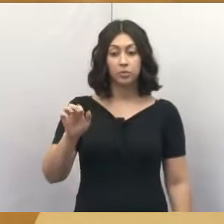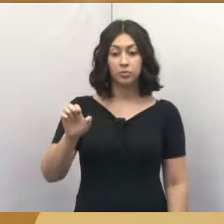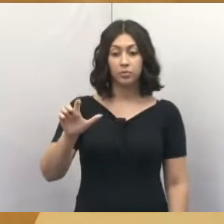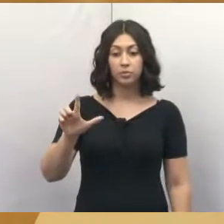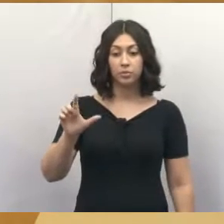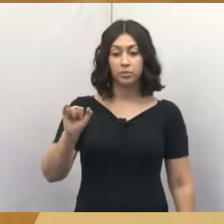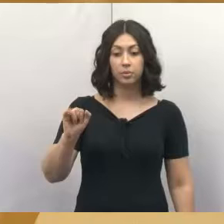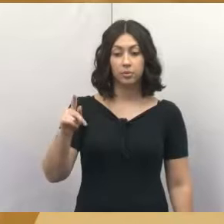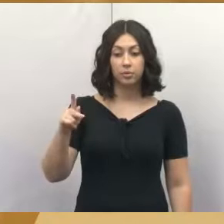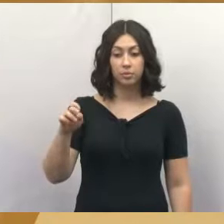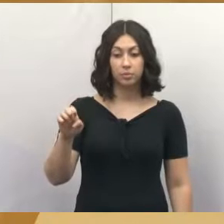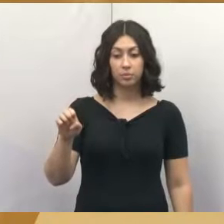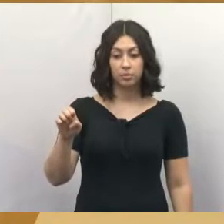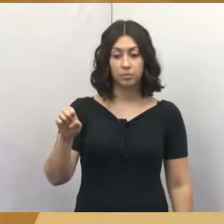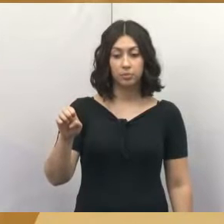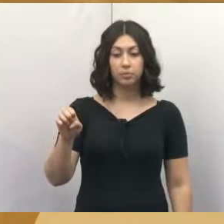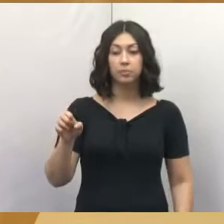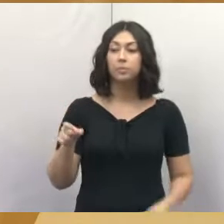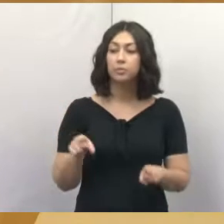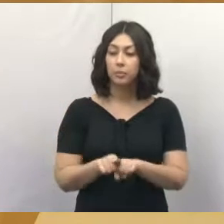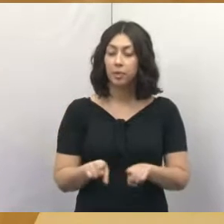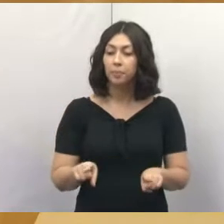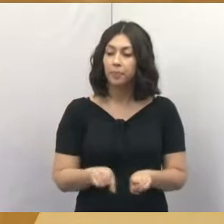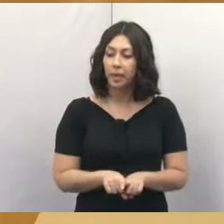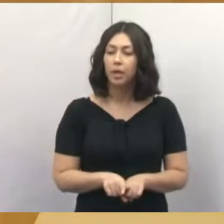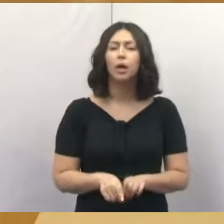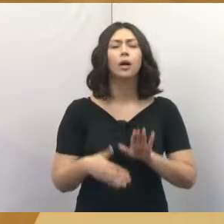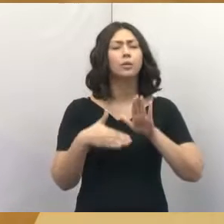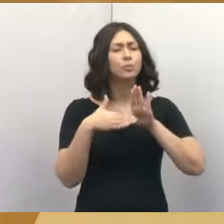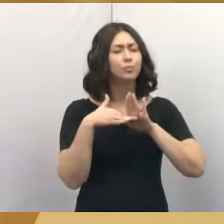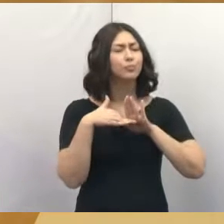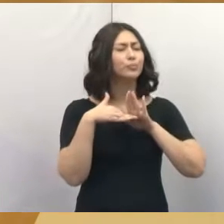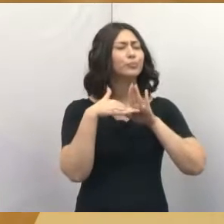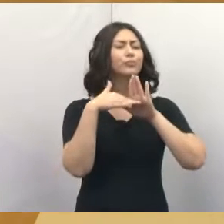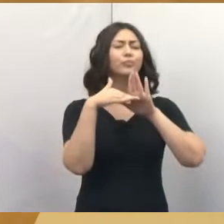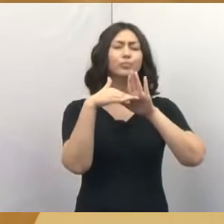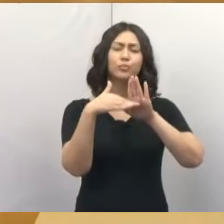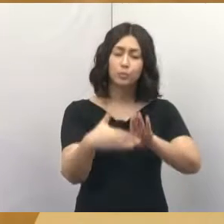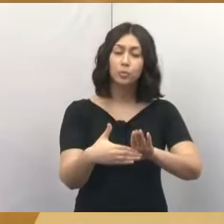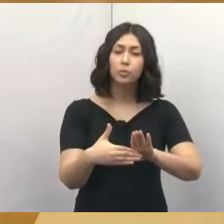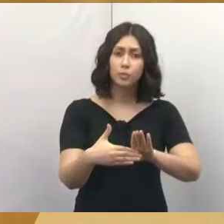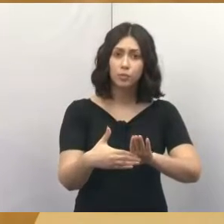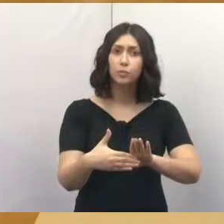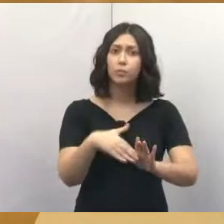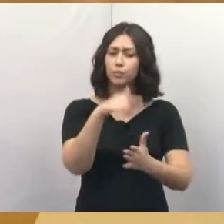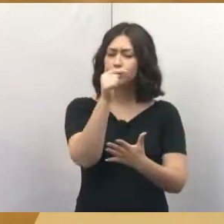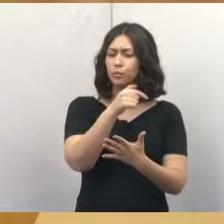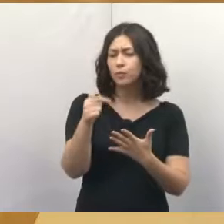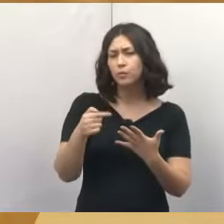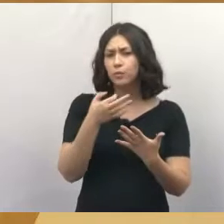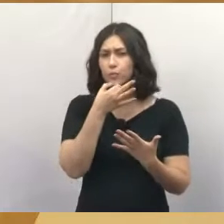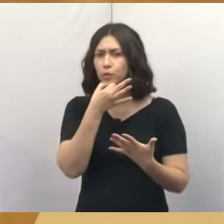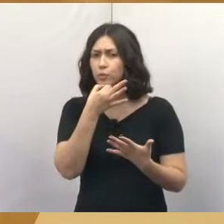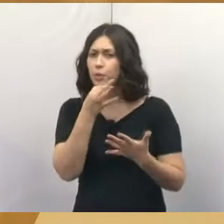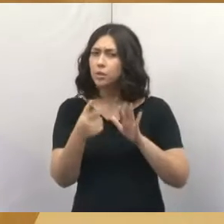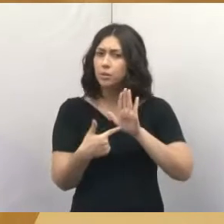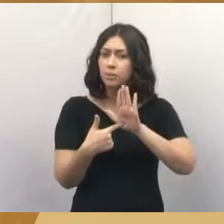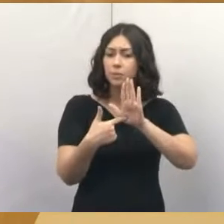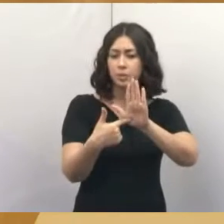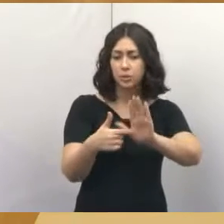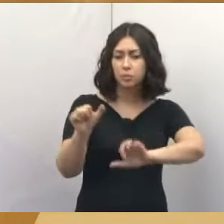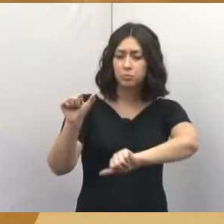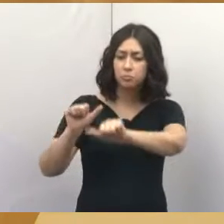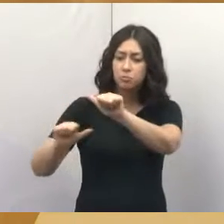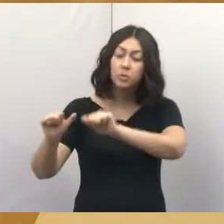Santos de Lima, que inclusive prestou grande colaboração, apresentando importantes sugestões de alterações